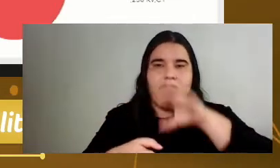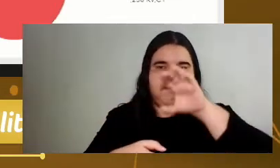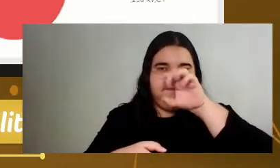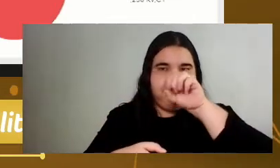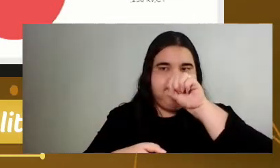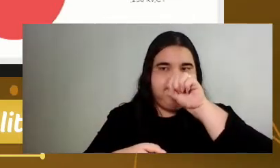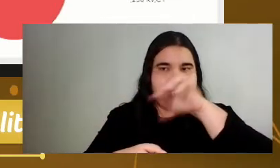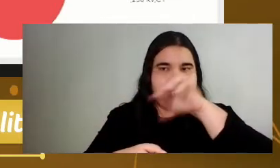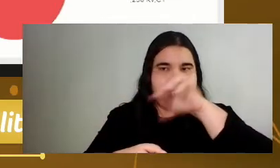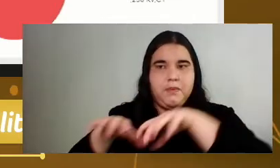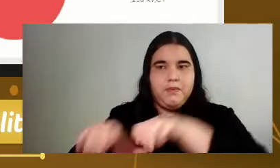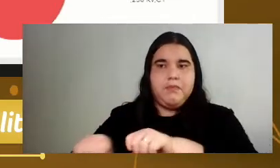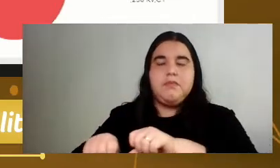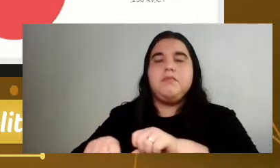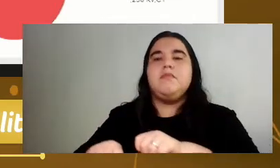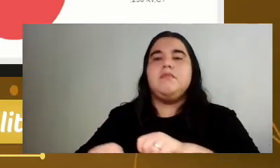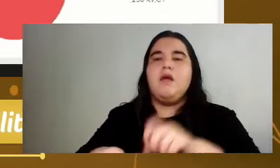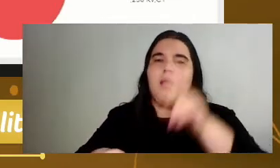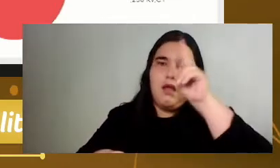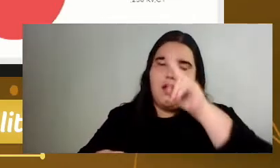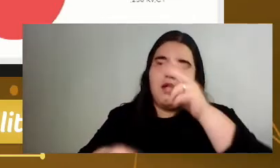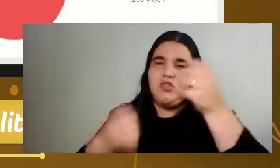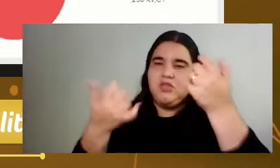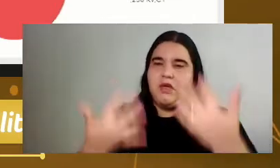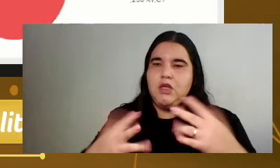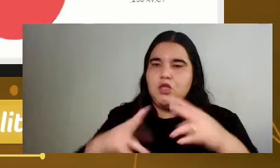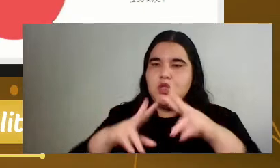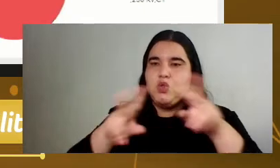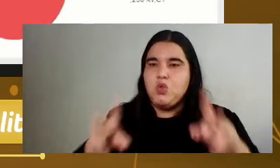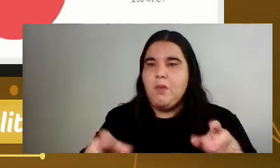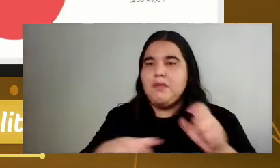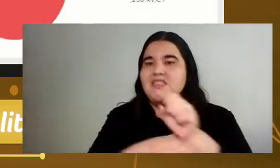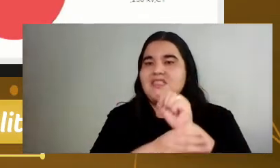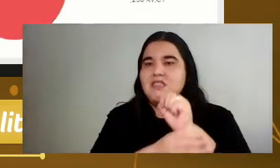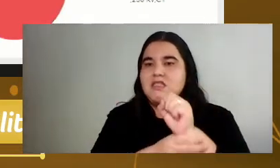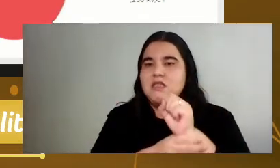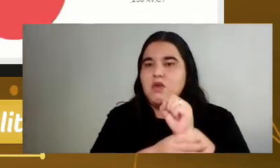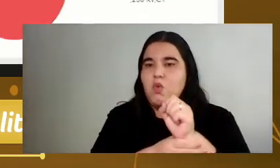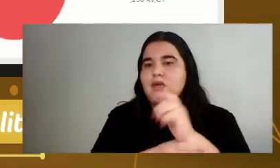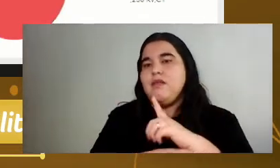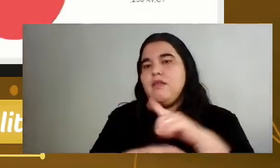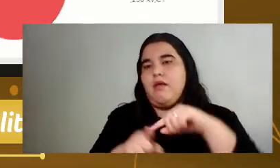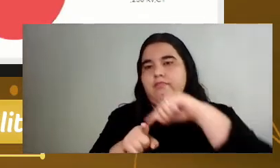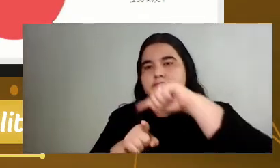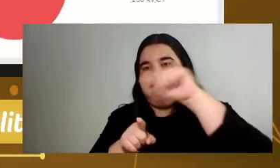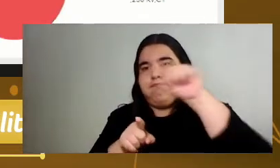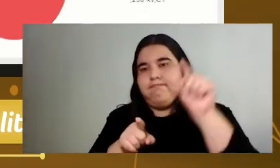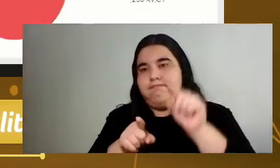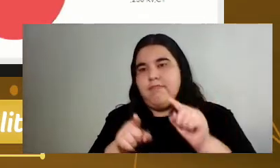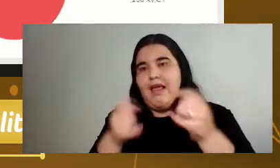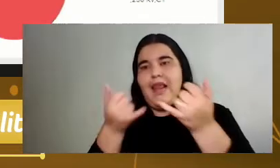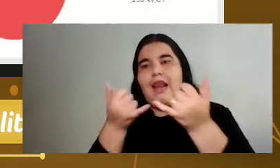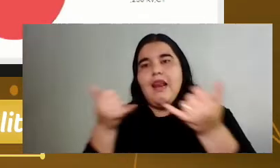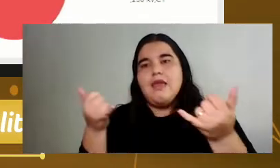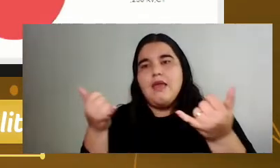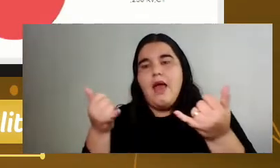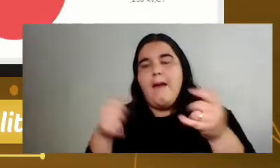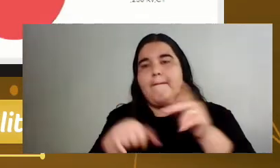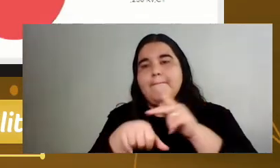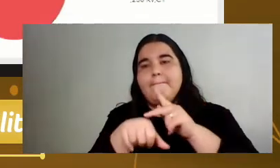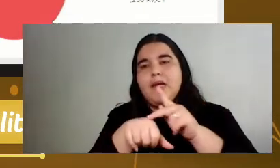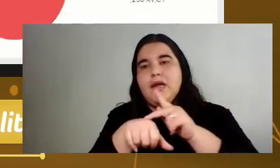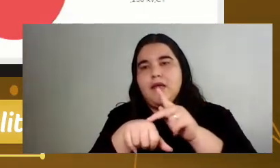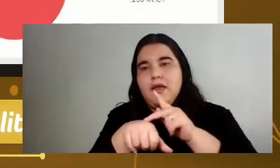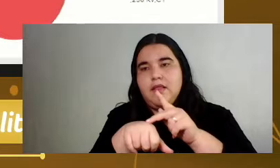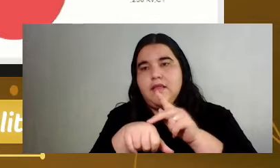de segurança, ela é representada por essa linha preta. Então tudo que está aqui dentro, próximo da linha, isso é